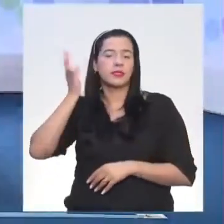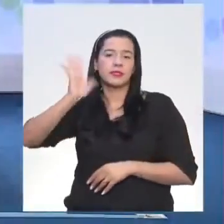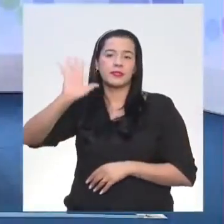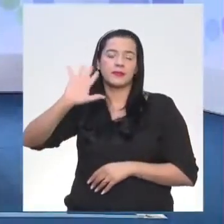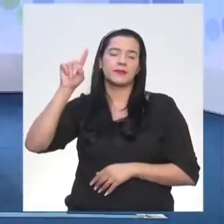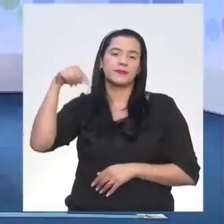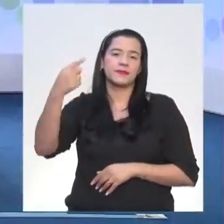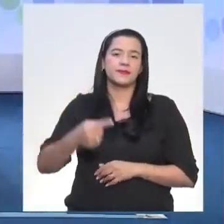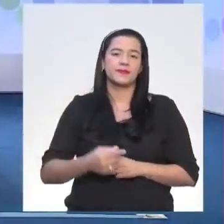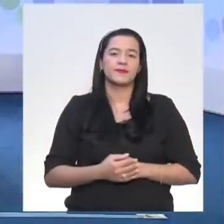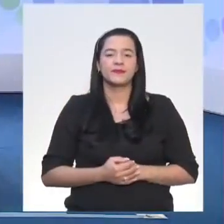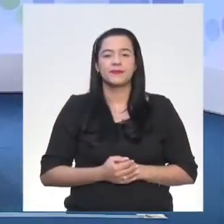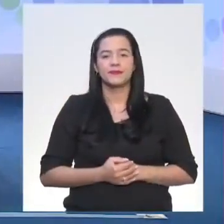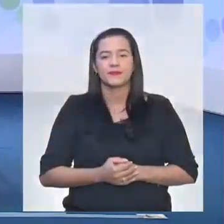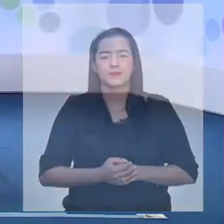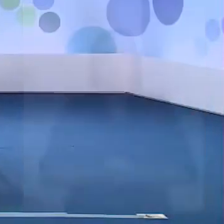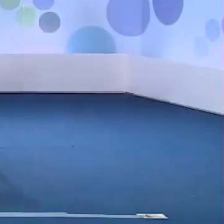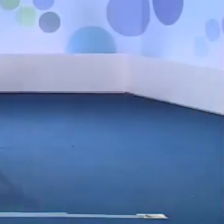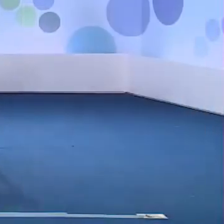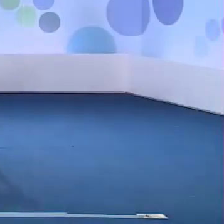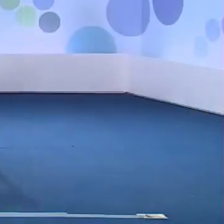amanhã. Tchau, tchau.